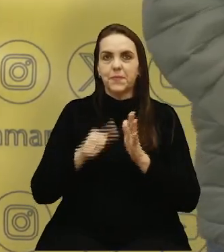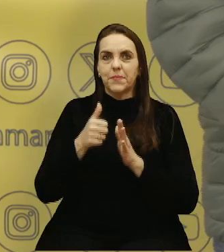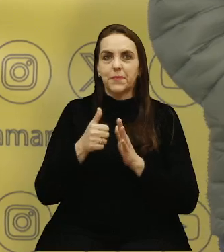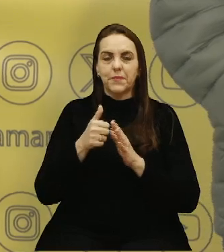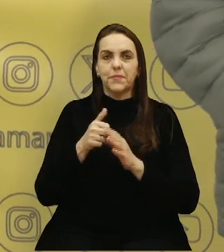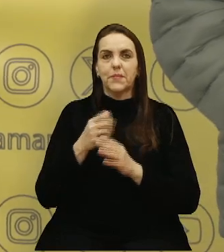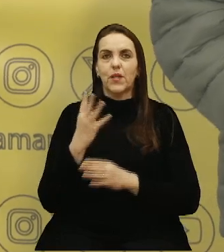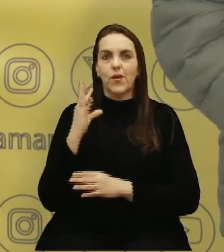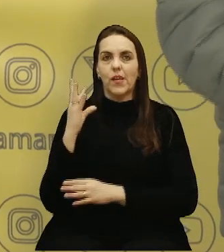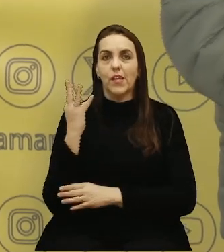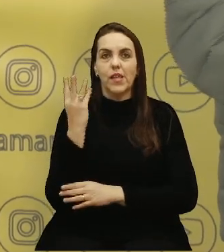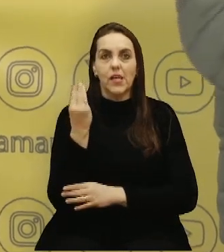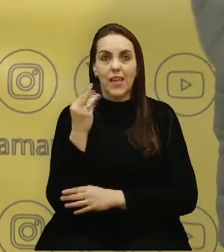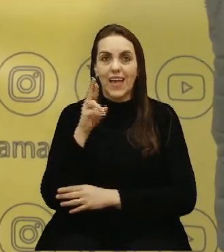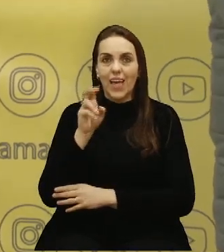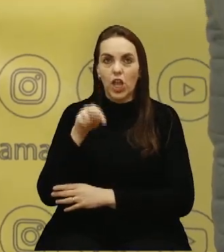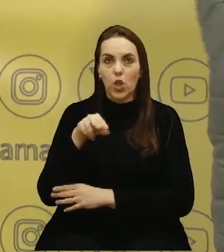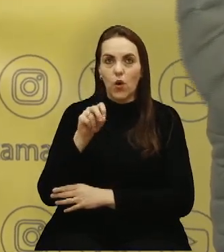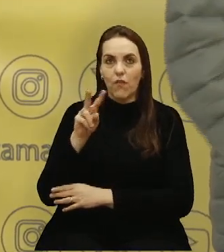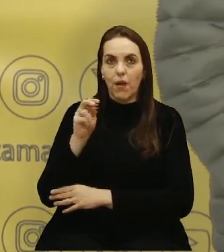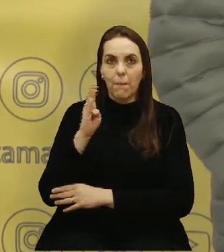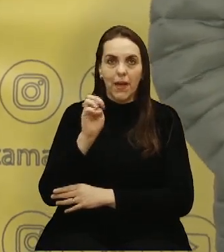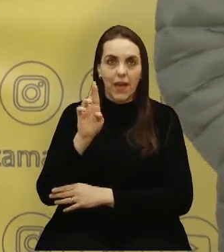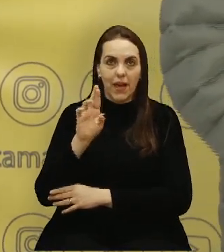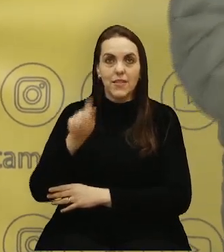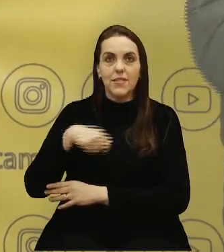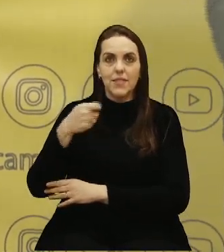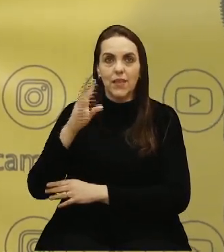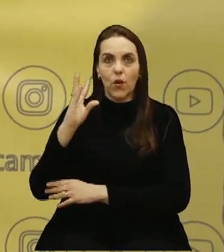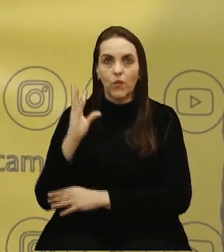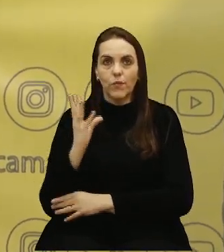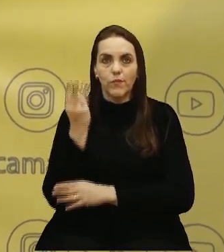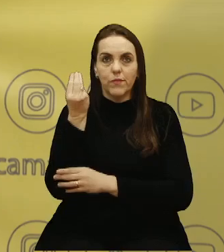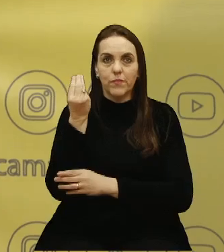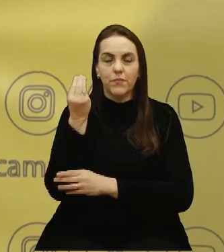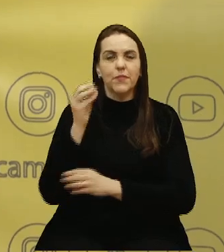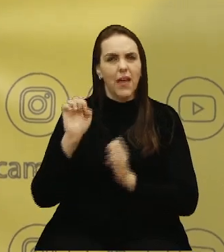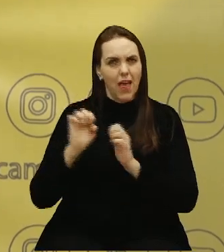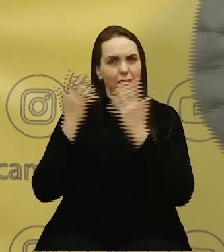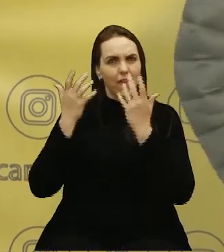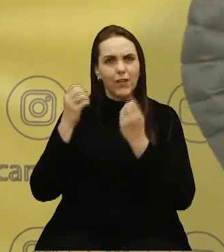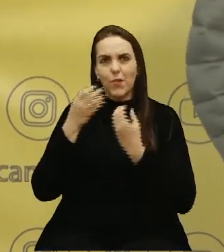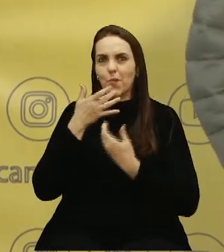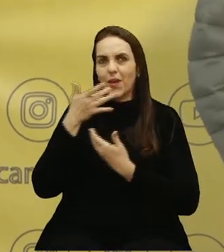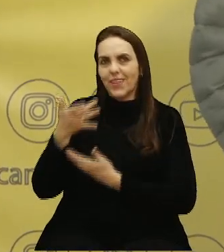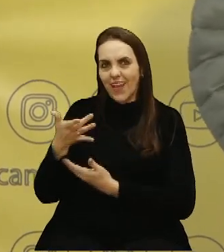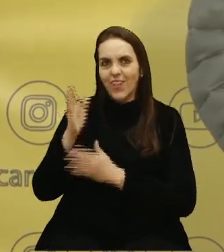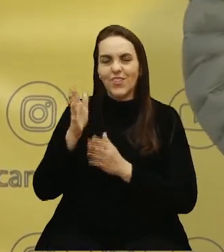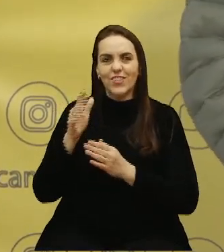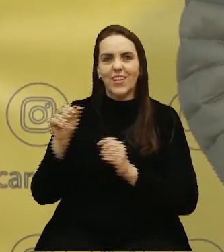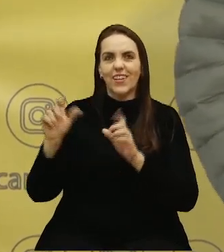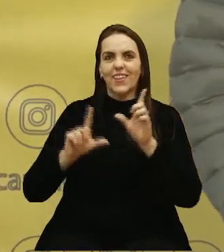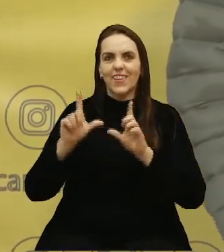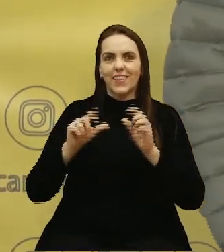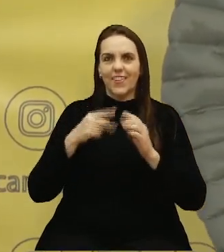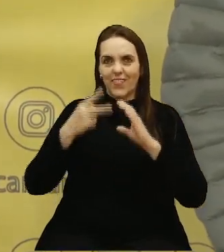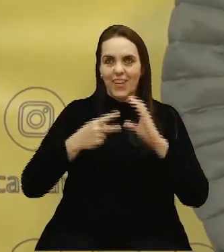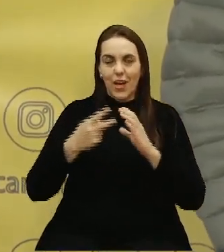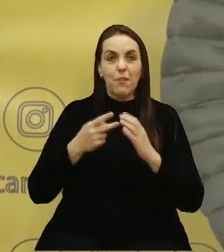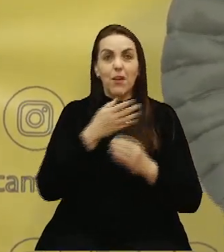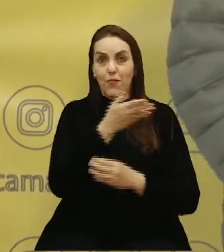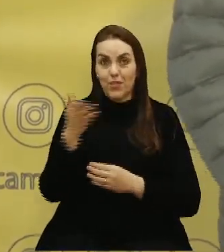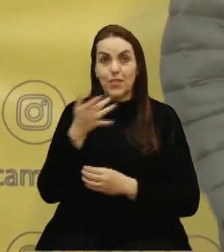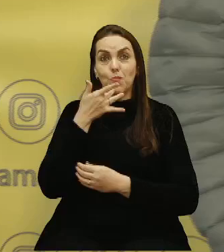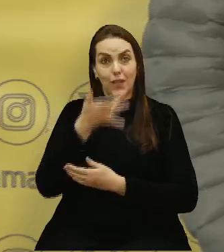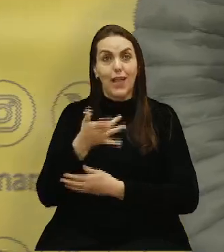Renova BR, um encontro que a senhora teve em Brasília. Fale um pouquinho mais sobre esse evento. Boa tarde já, seja bem-vinda à TV Câmara. Para vocês, boa tarde, a gente